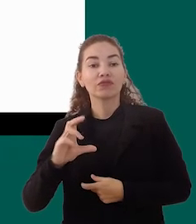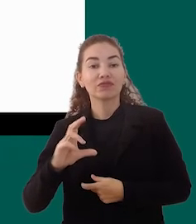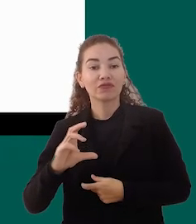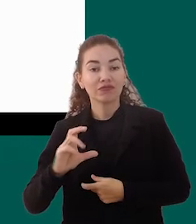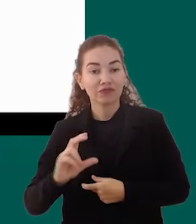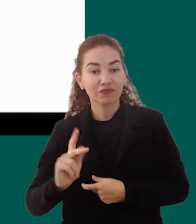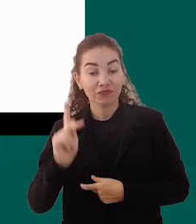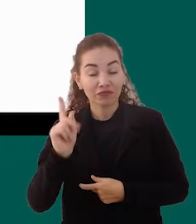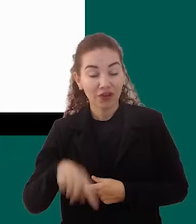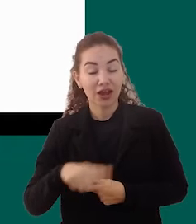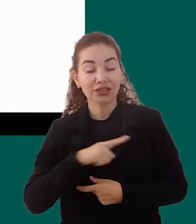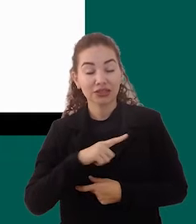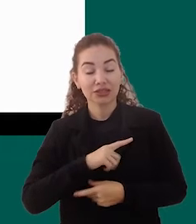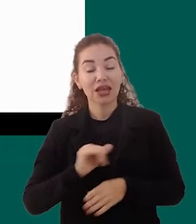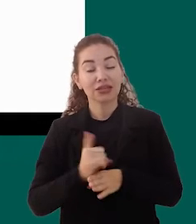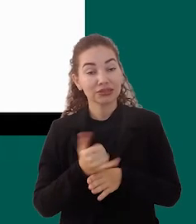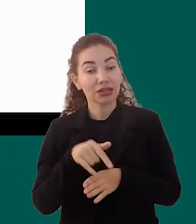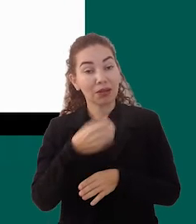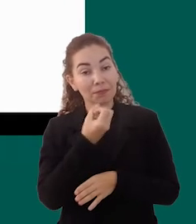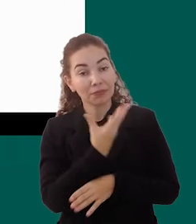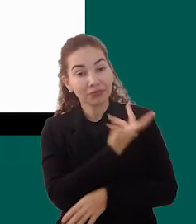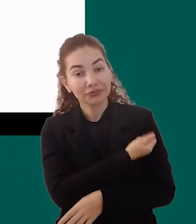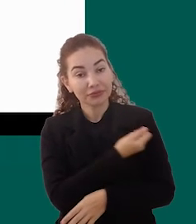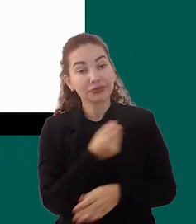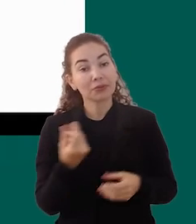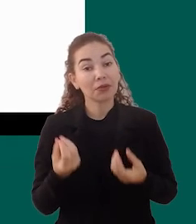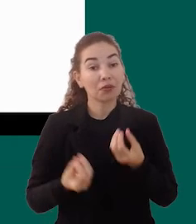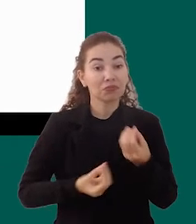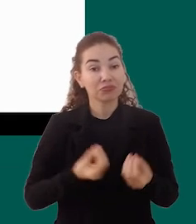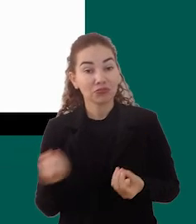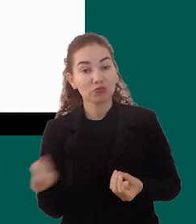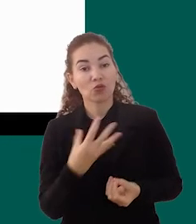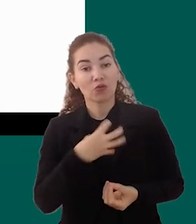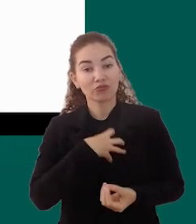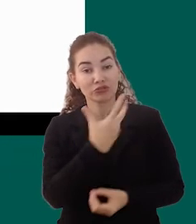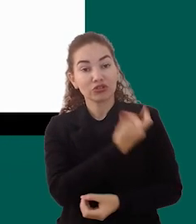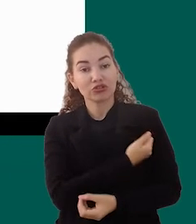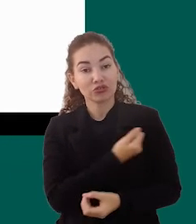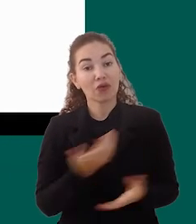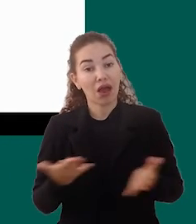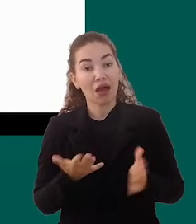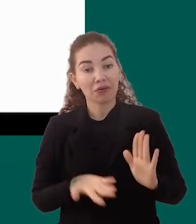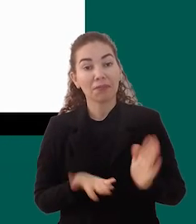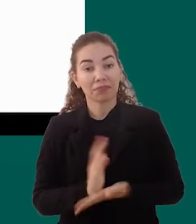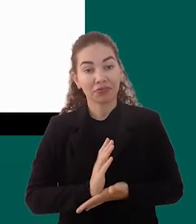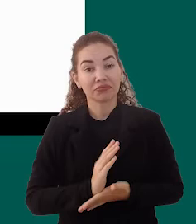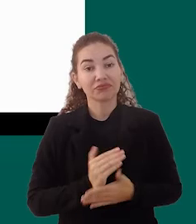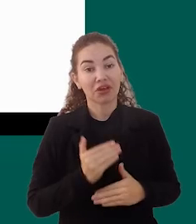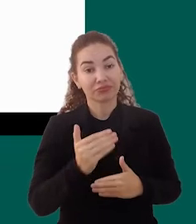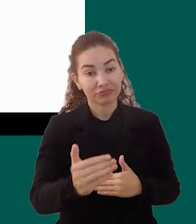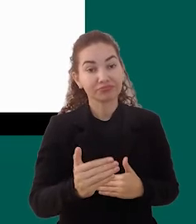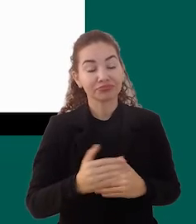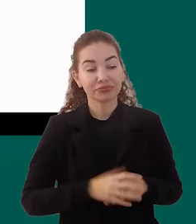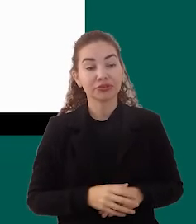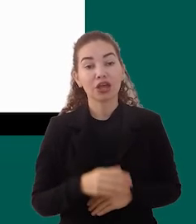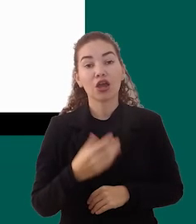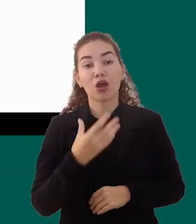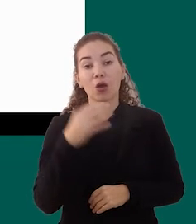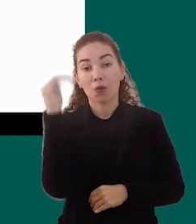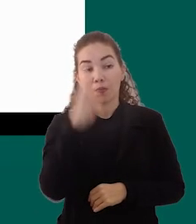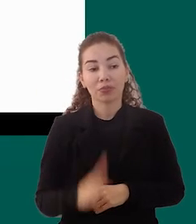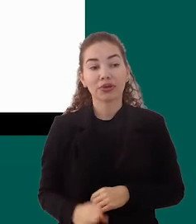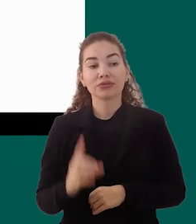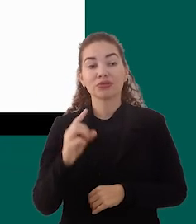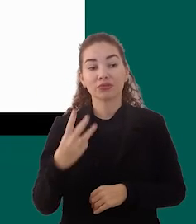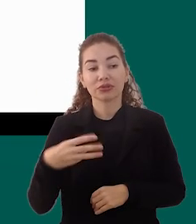divulga resultados preliminares com boa eficácia e parece ser uma nova alternativa de vacina logo sendo aprovada. O Brasil, em 13 de março, quando